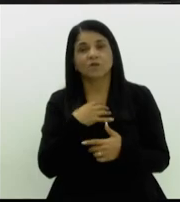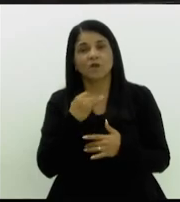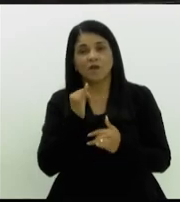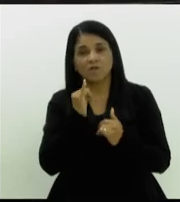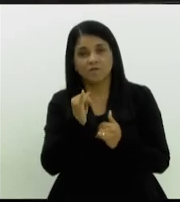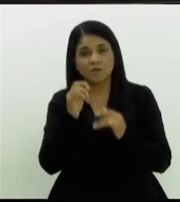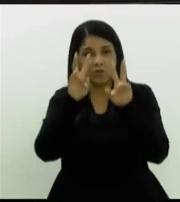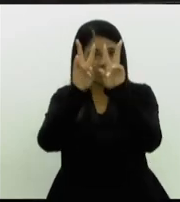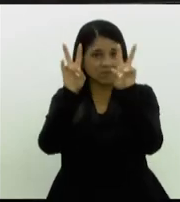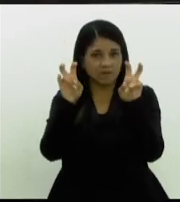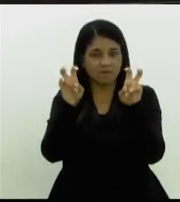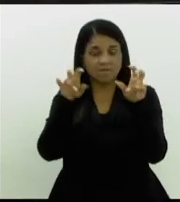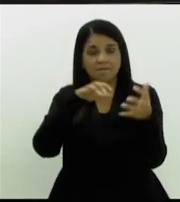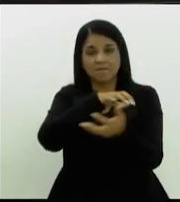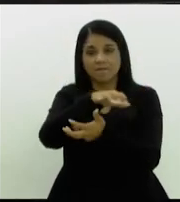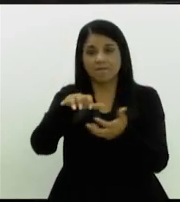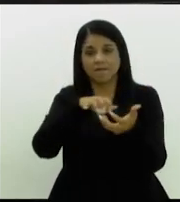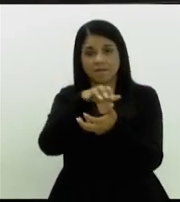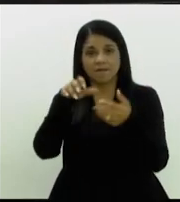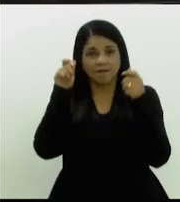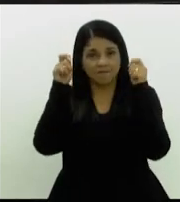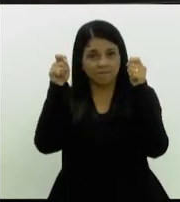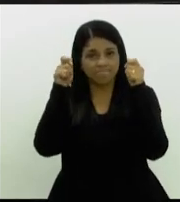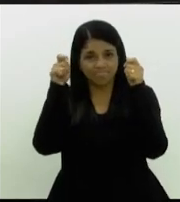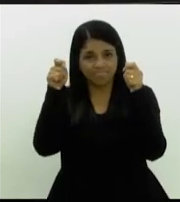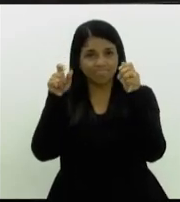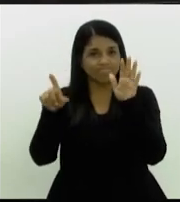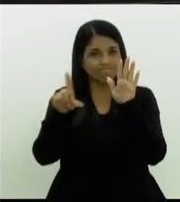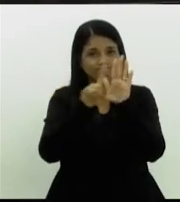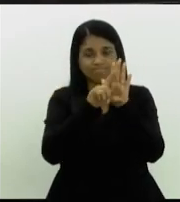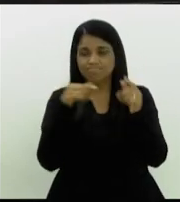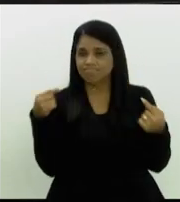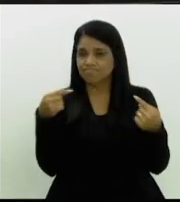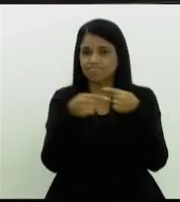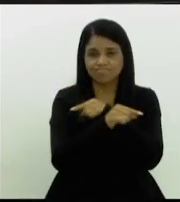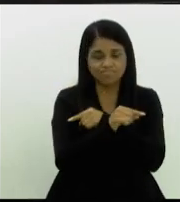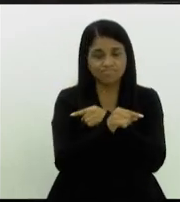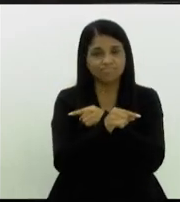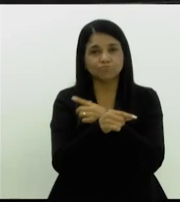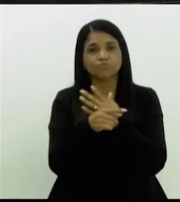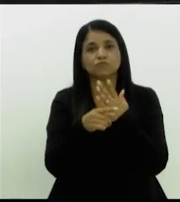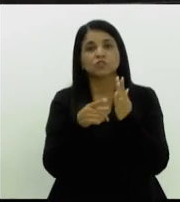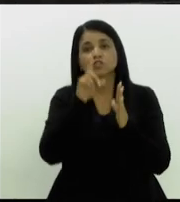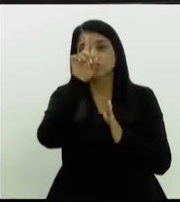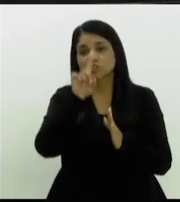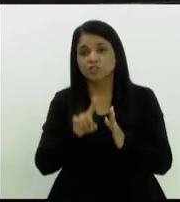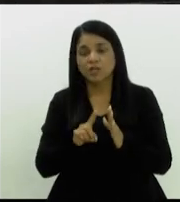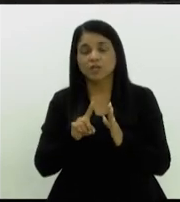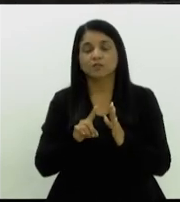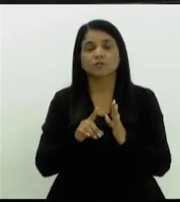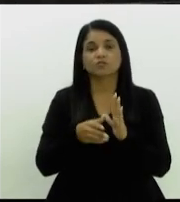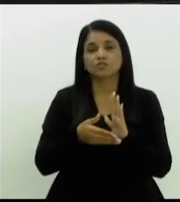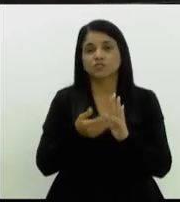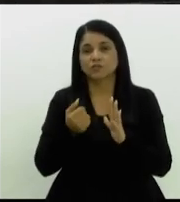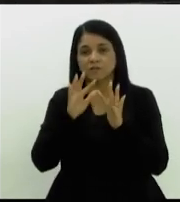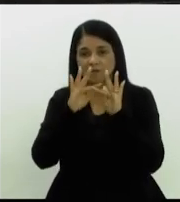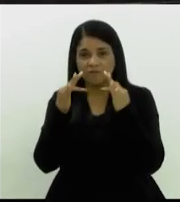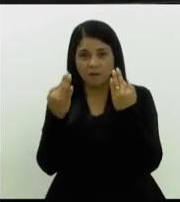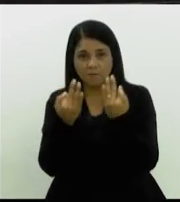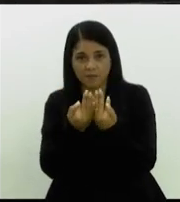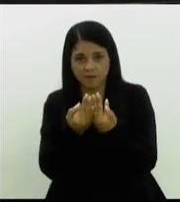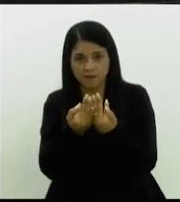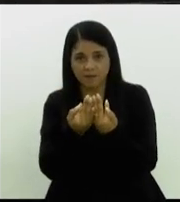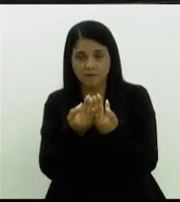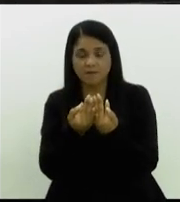greve ilegal, uma greve que busca retirar direitos dos familiares, passar a pena